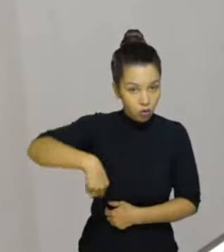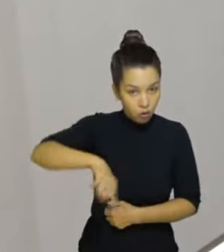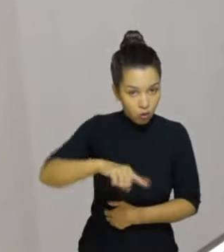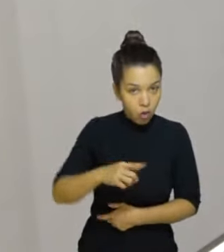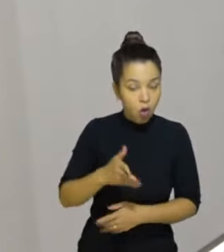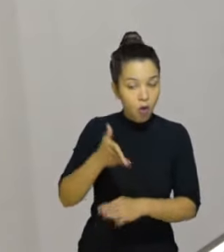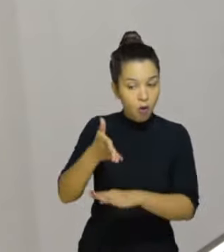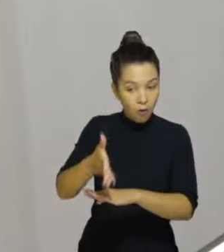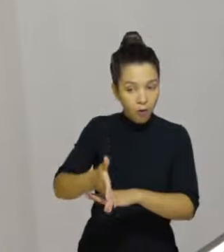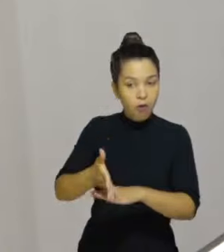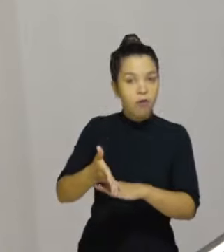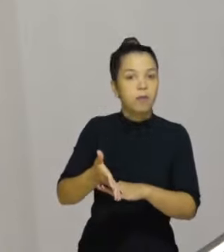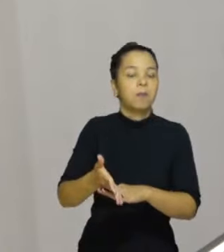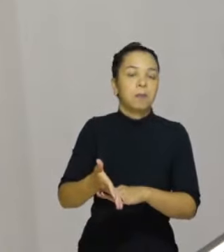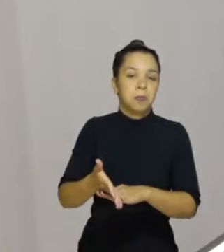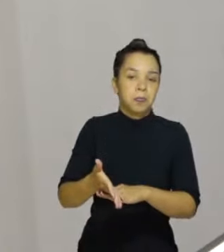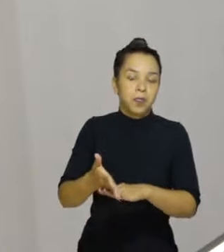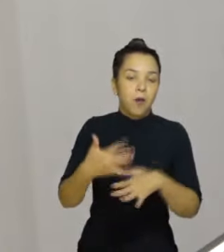frente fazer